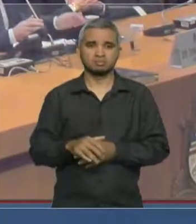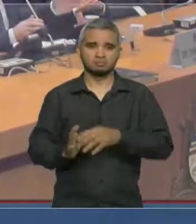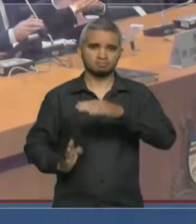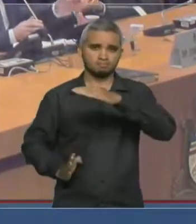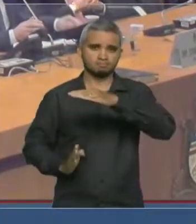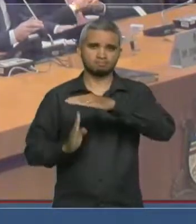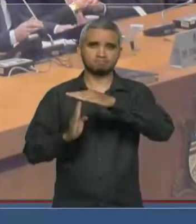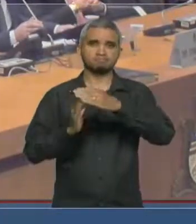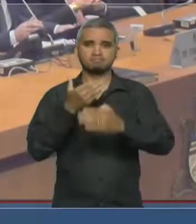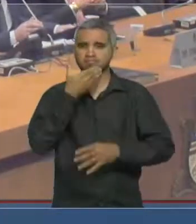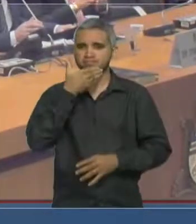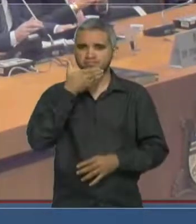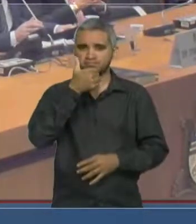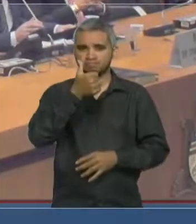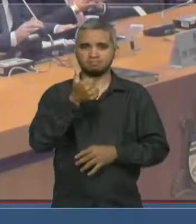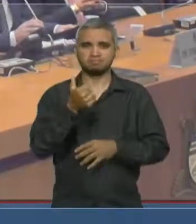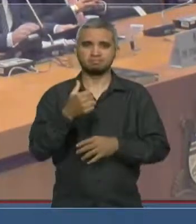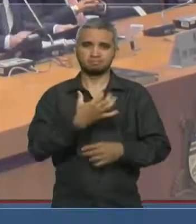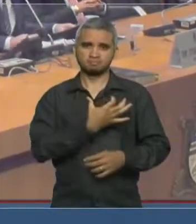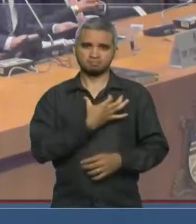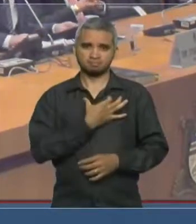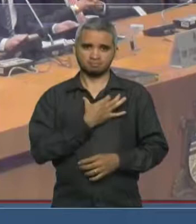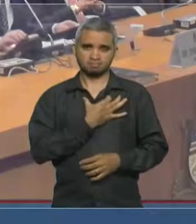desembargador Baima. Conselheiro Edmar Coutrinho.